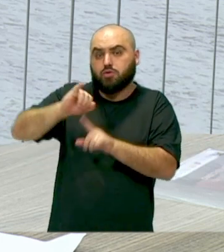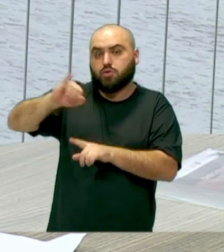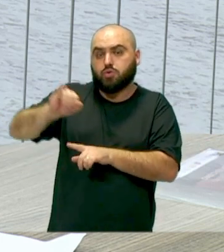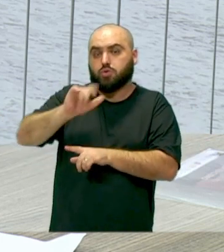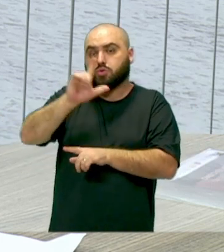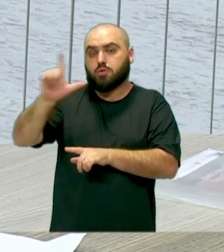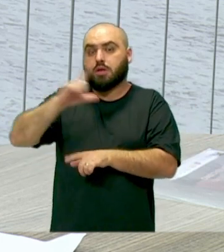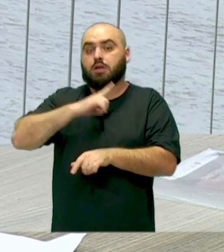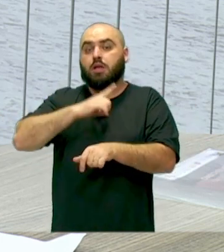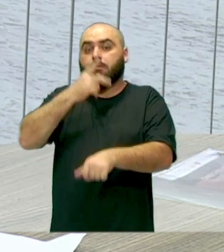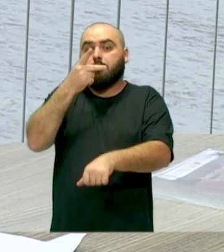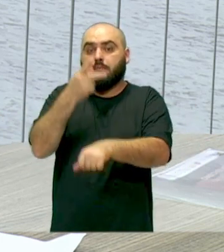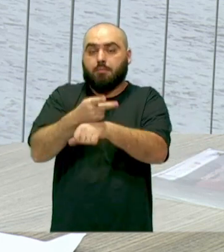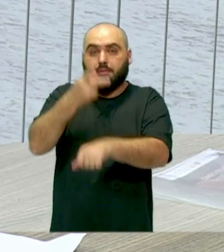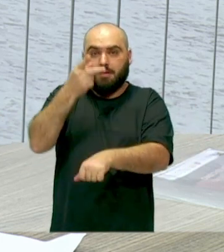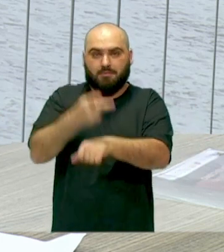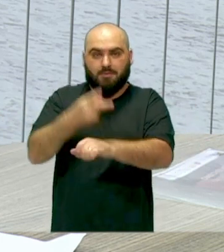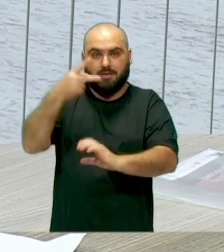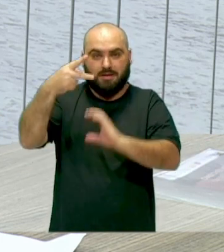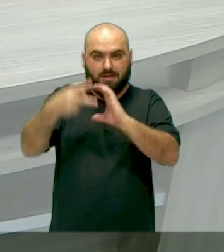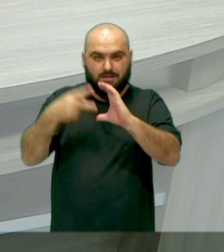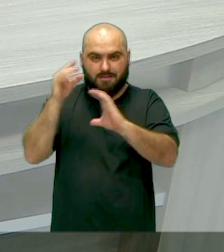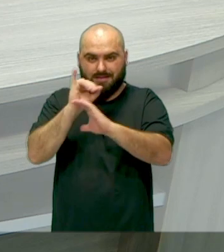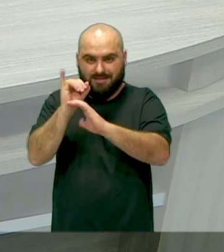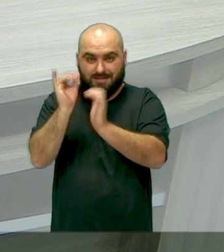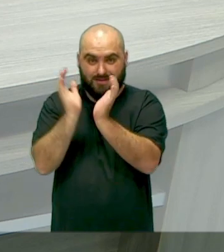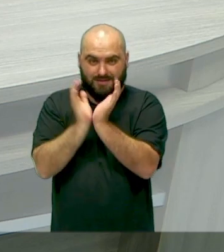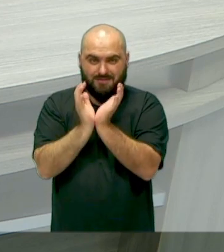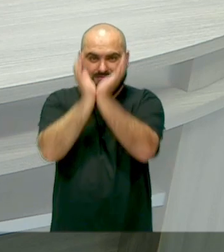o prêmio aqui pela Câmara, o troféu,